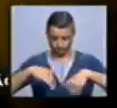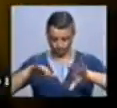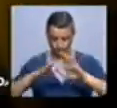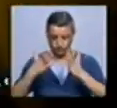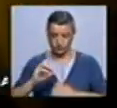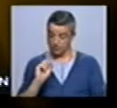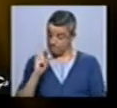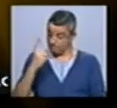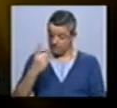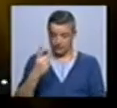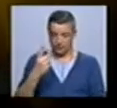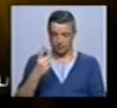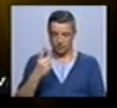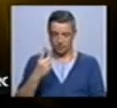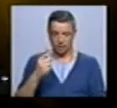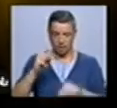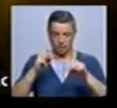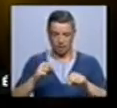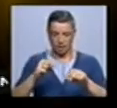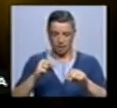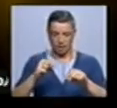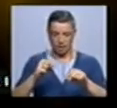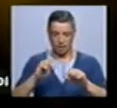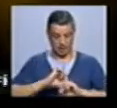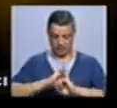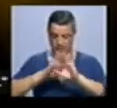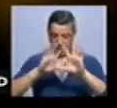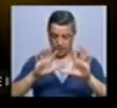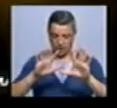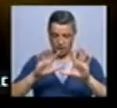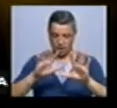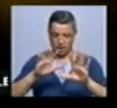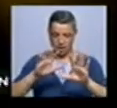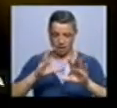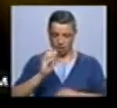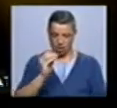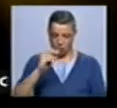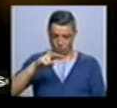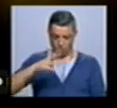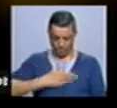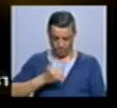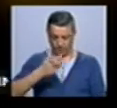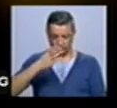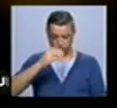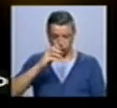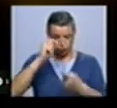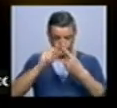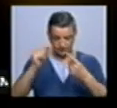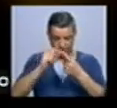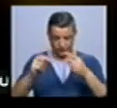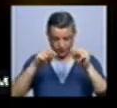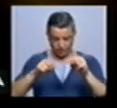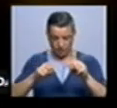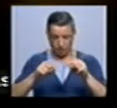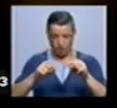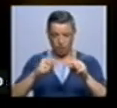primeira vez e de uma maneira absolutamente explícita, foram então detectadas estas ondas de Rossby e que é